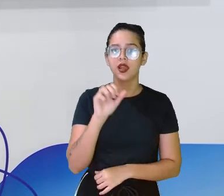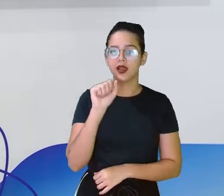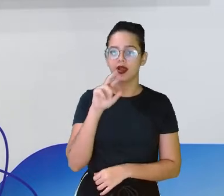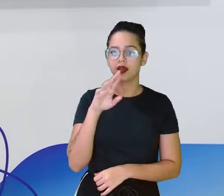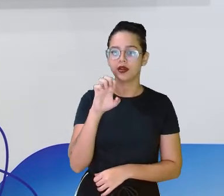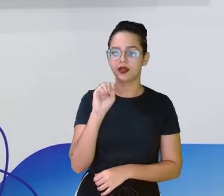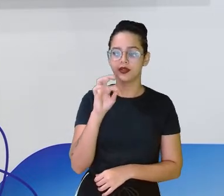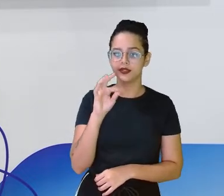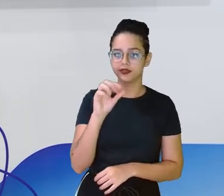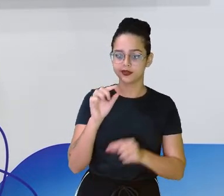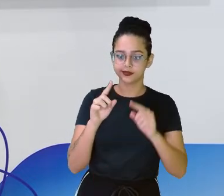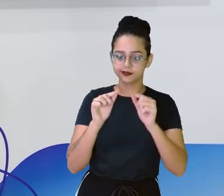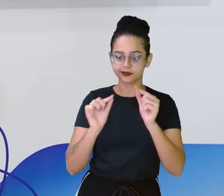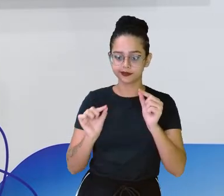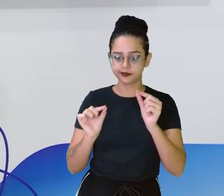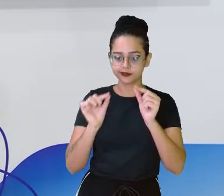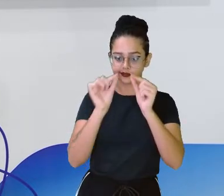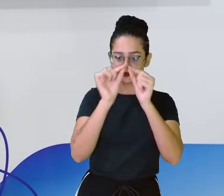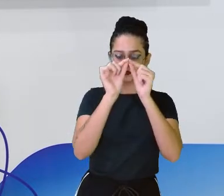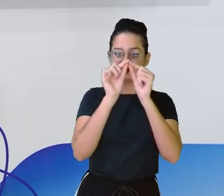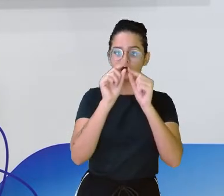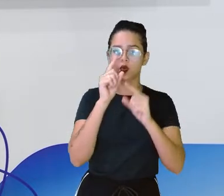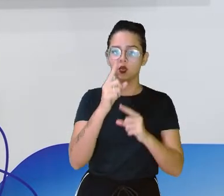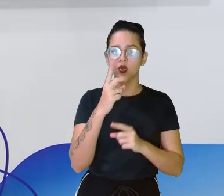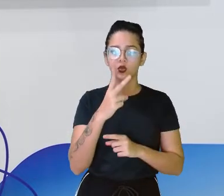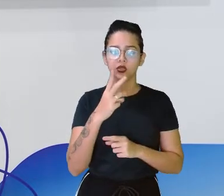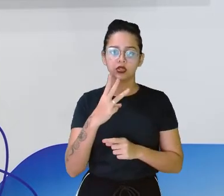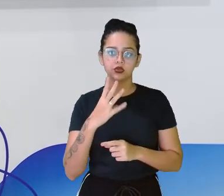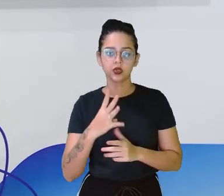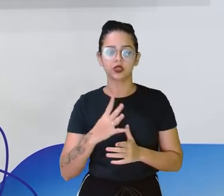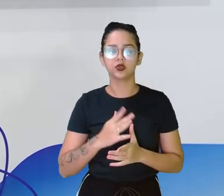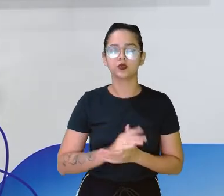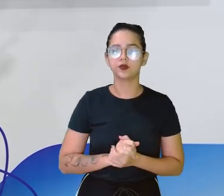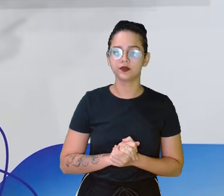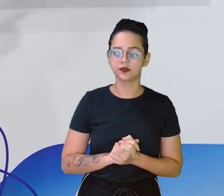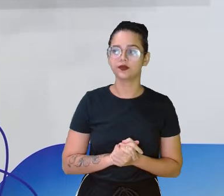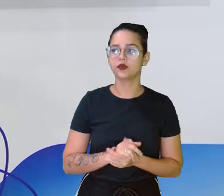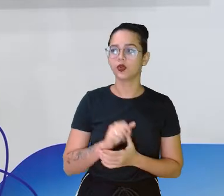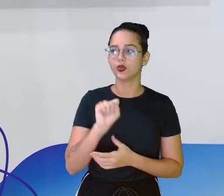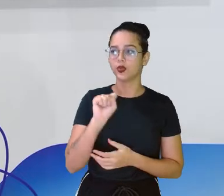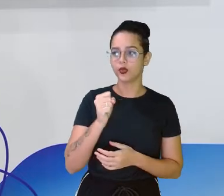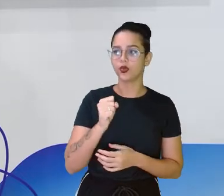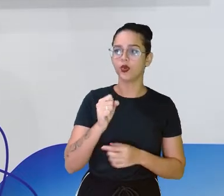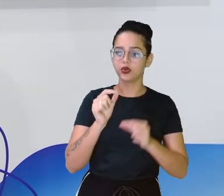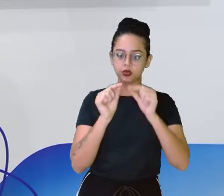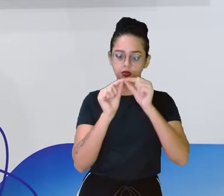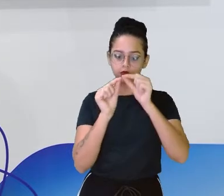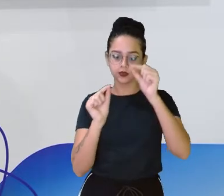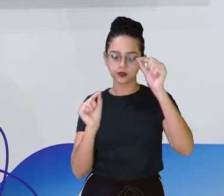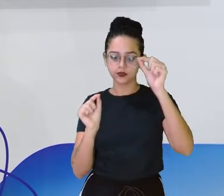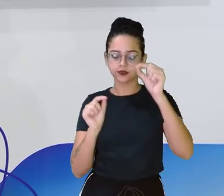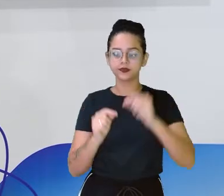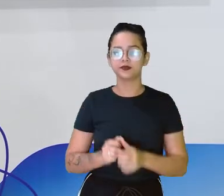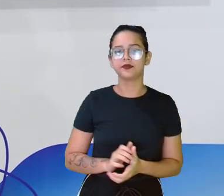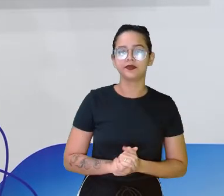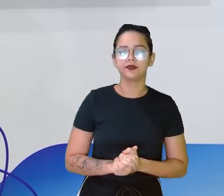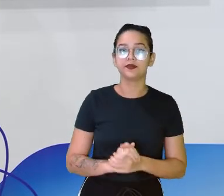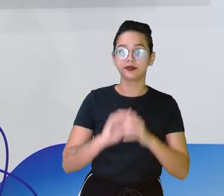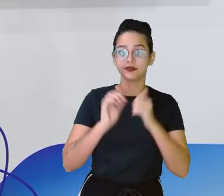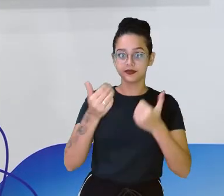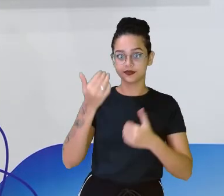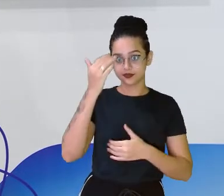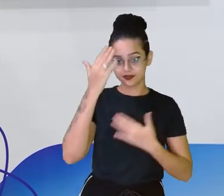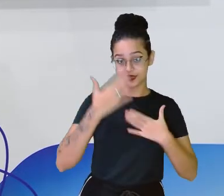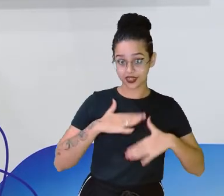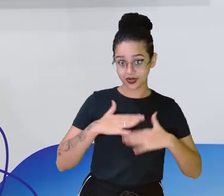arestas, 1, 2, 3, 4, 1, 2, 3, 4. 8 arestas. Beleza? Tranquilo